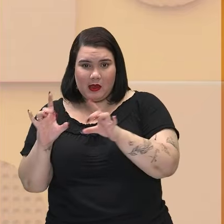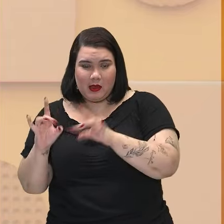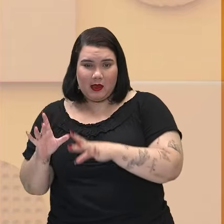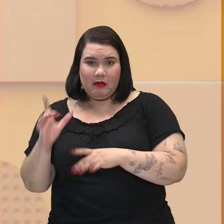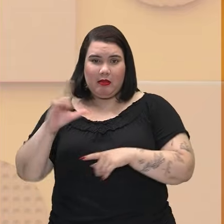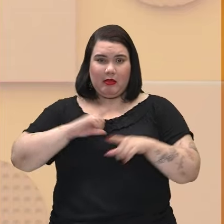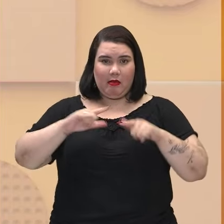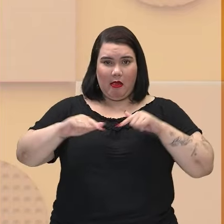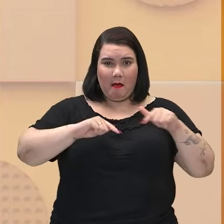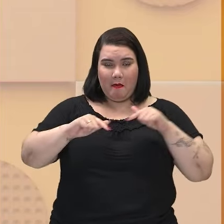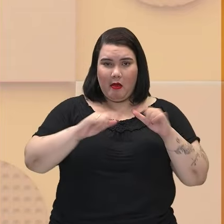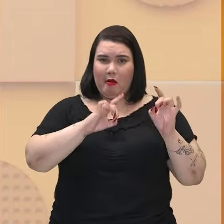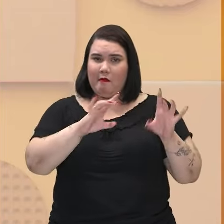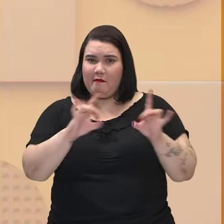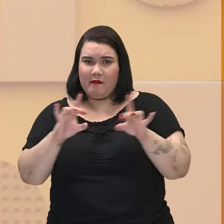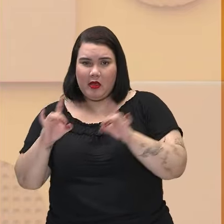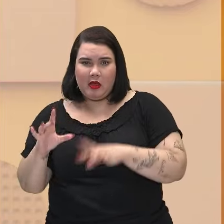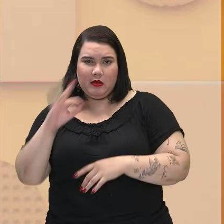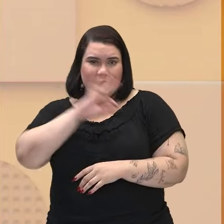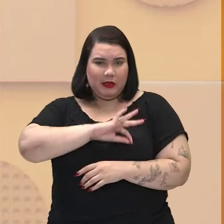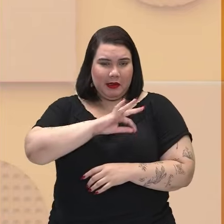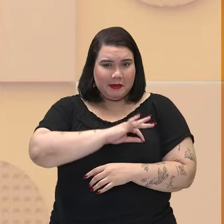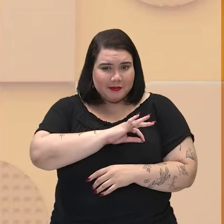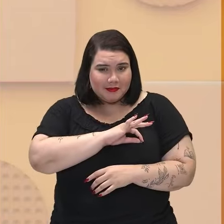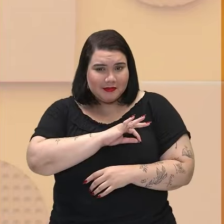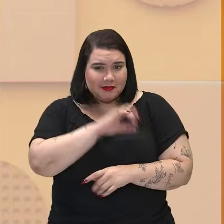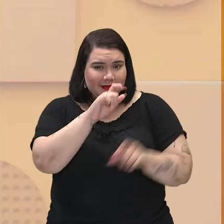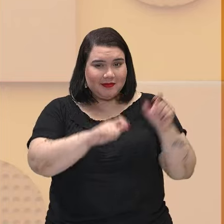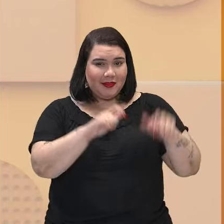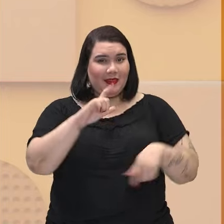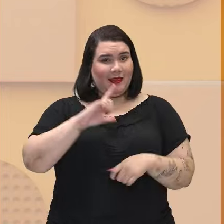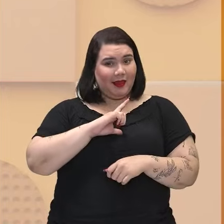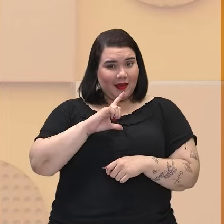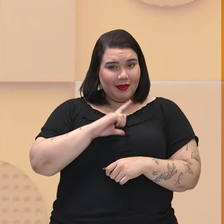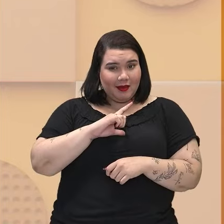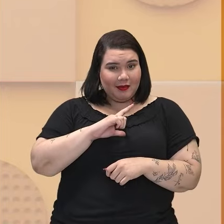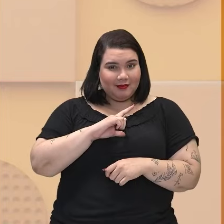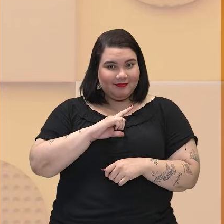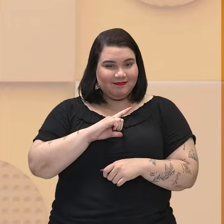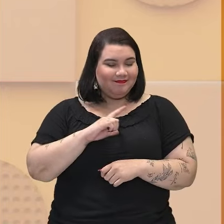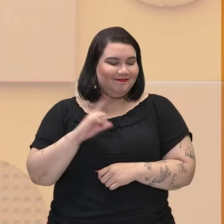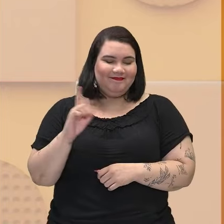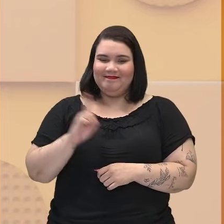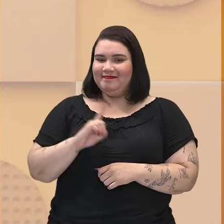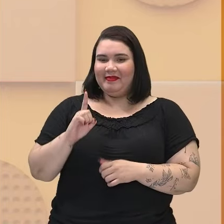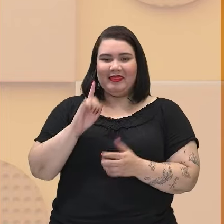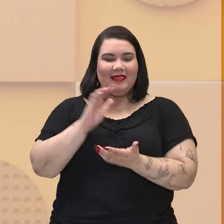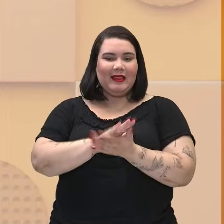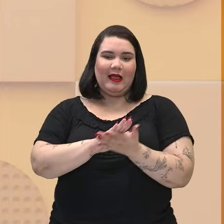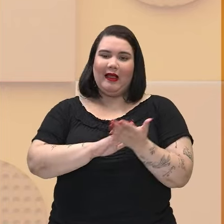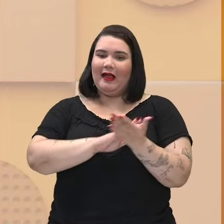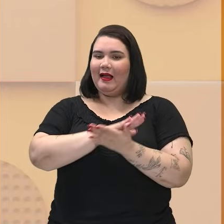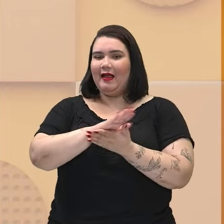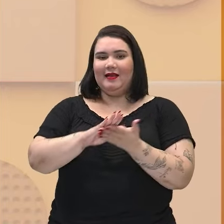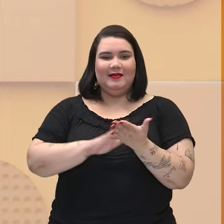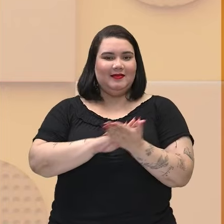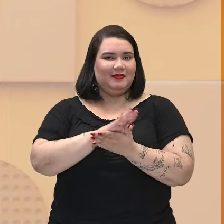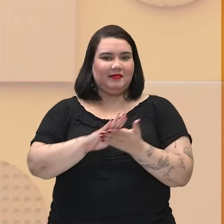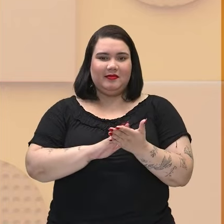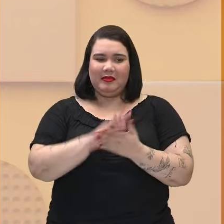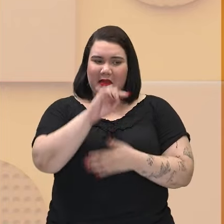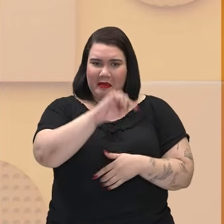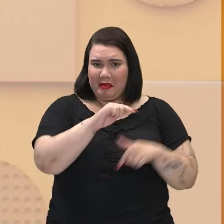emprego ali e ganhar um salário para cobrir os seus gastos? Não. Família real nem a